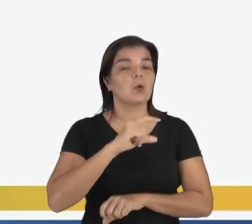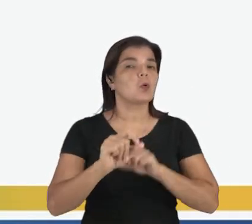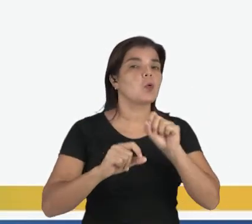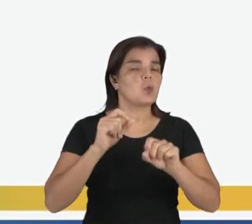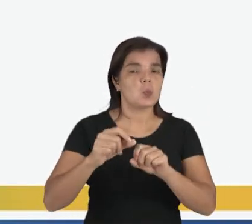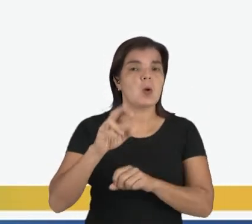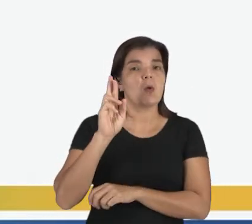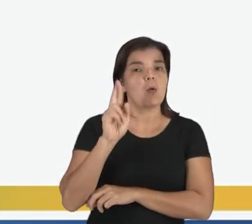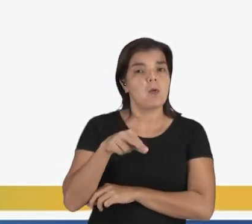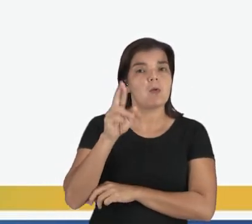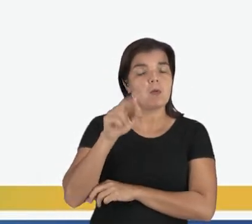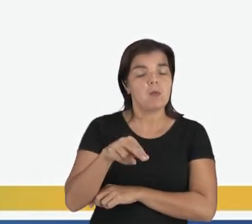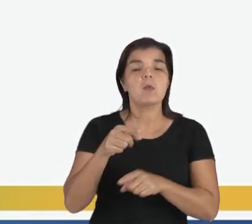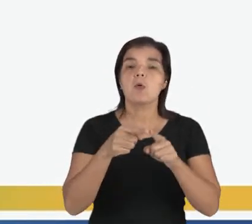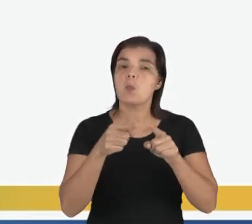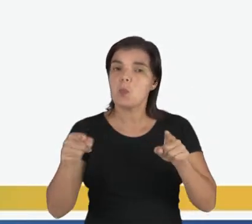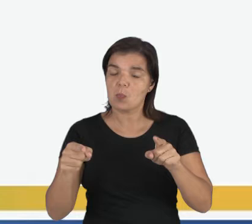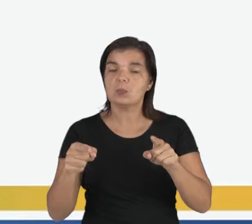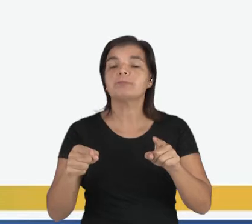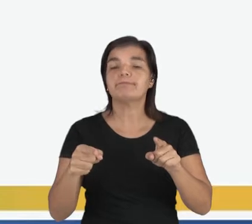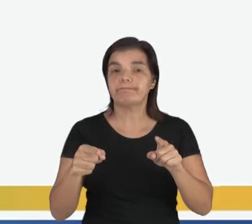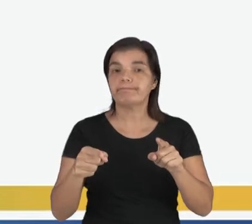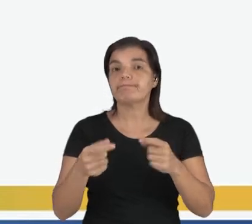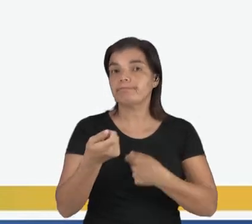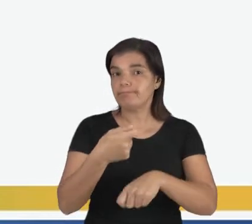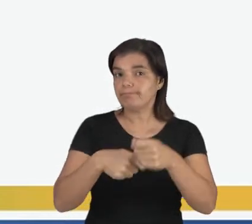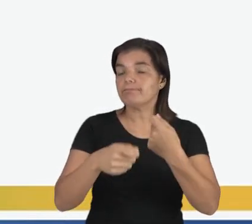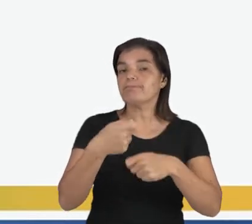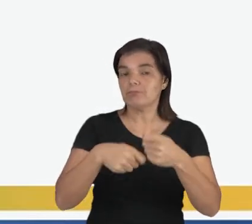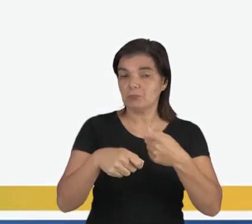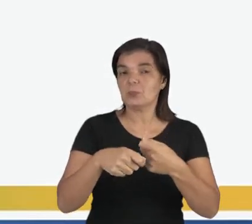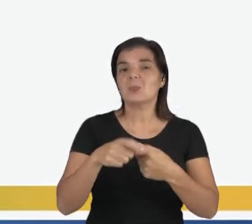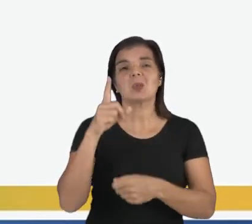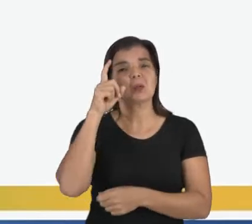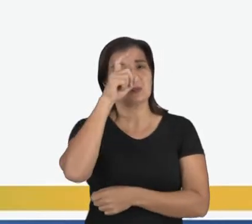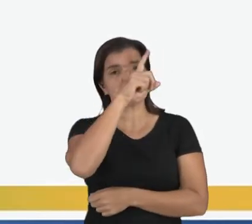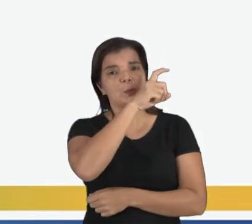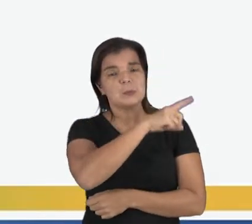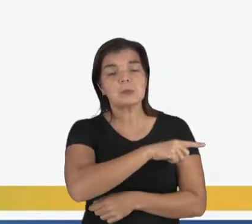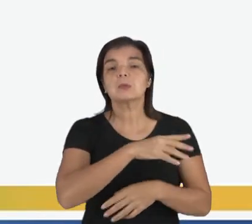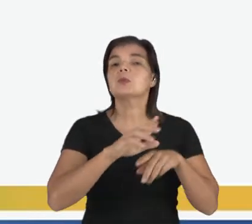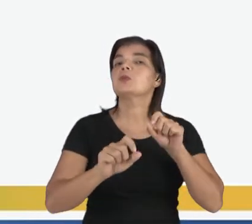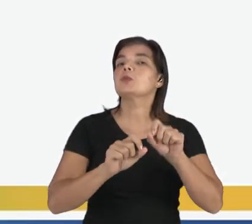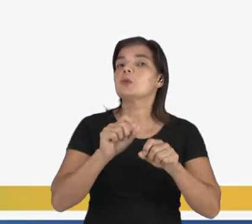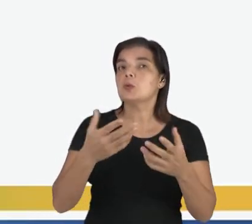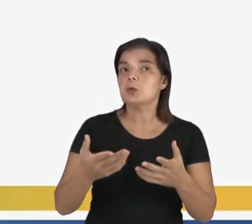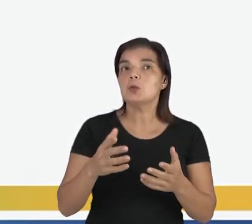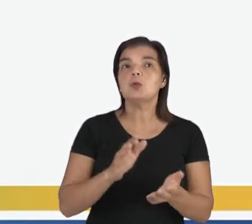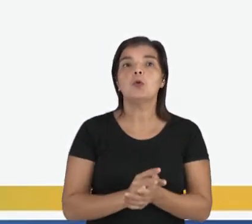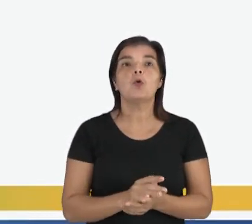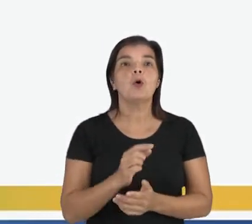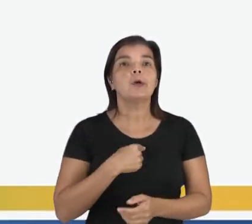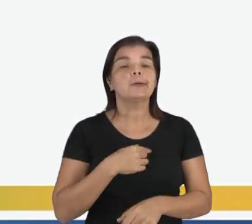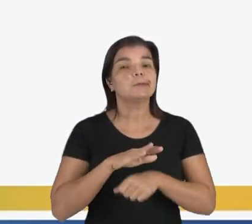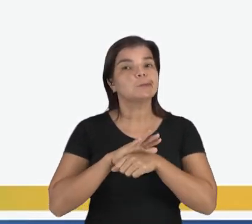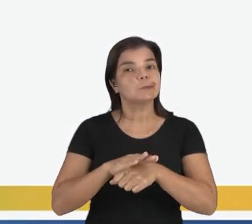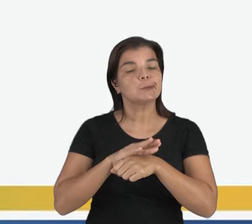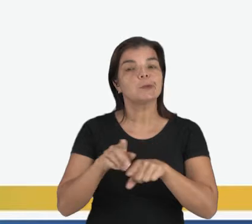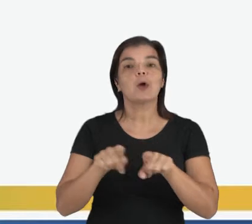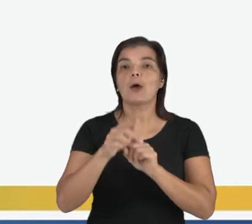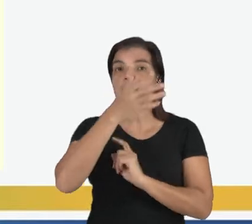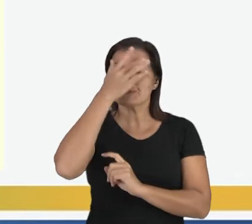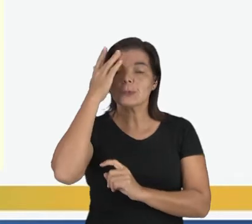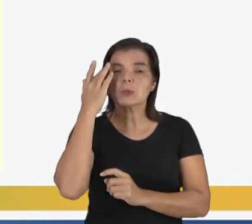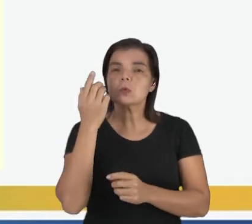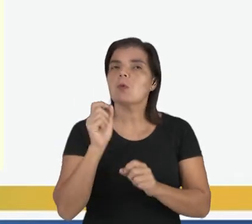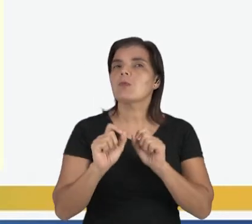uma Rússia passando por questões econômicas muito complicadas, né? E o czar sendo sustentado. E isso as pessoas